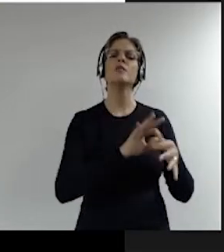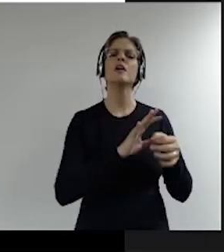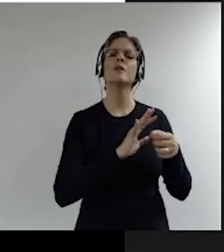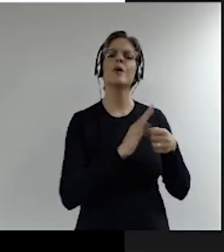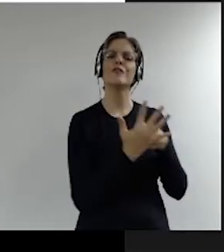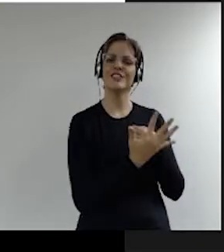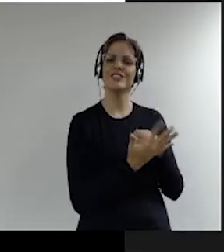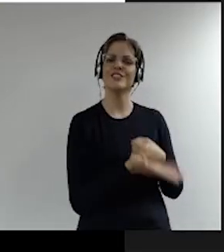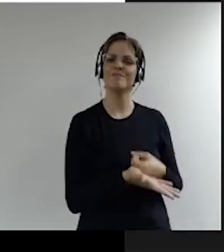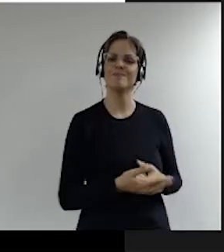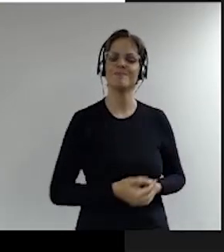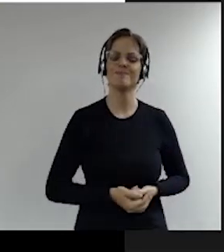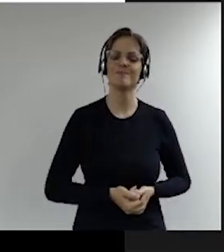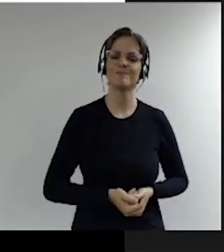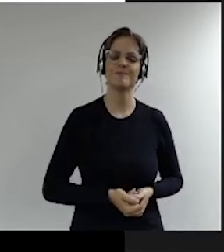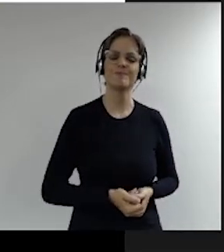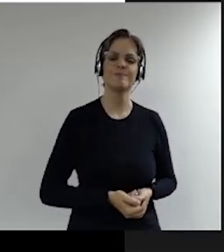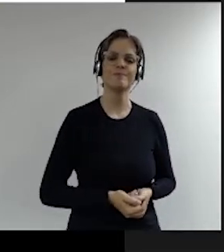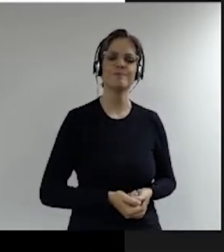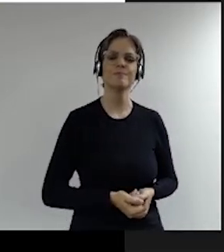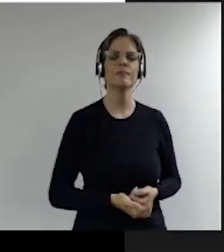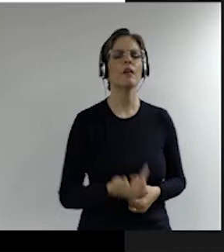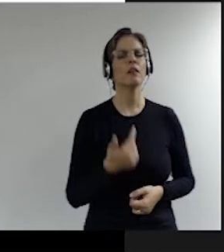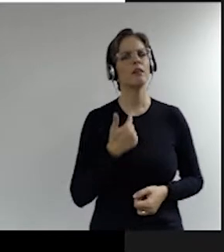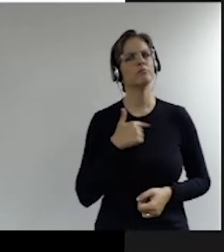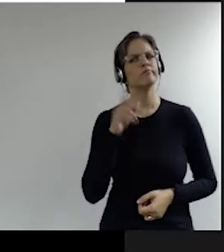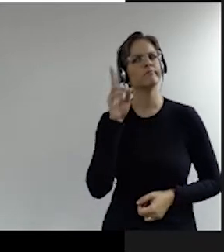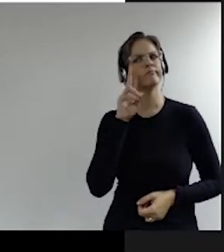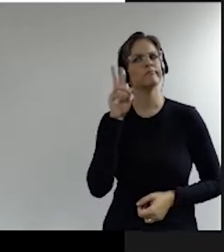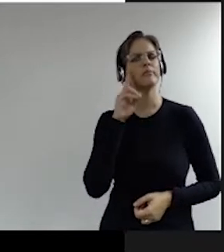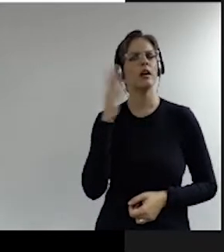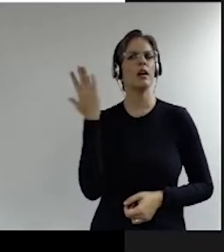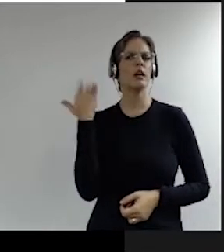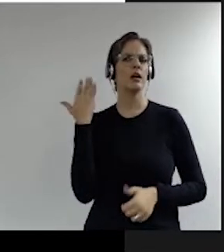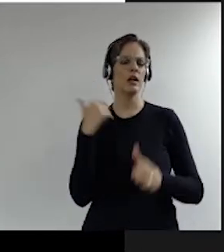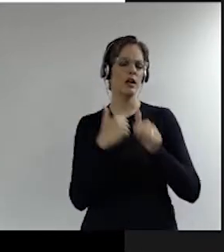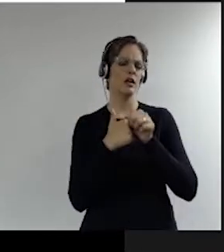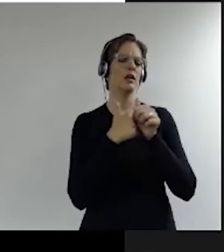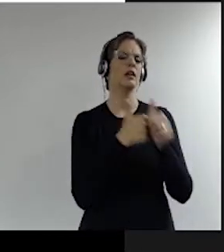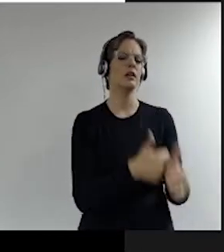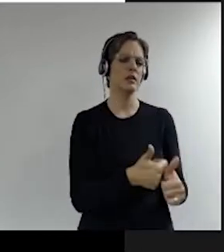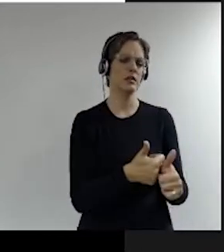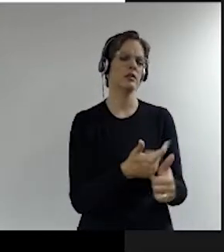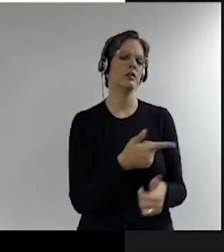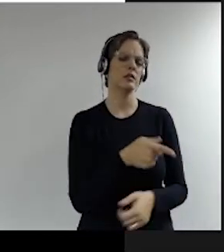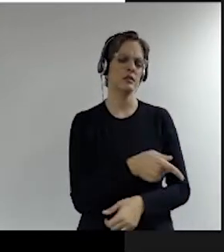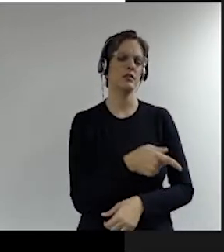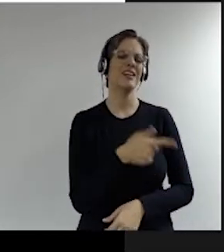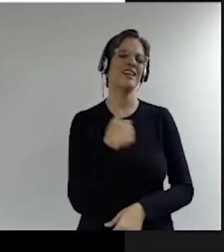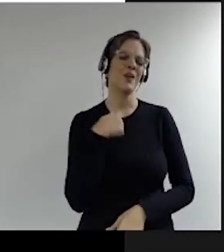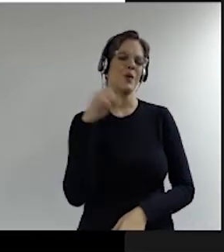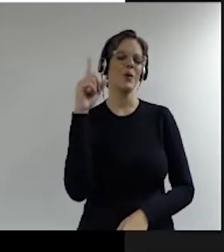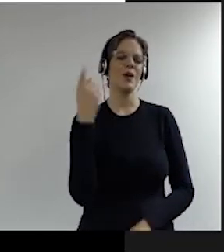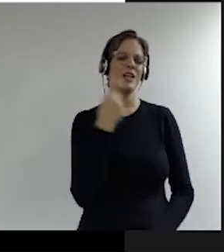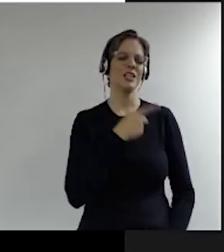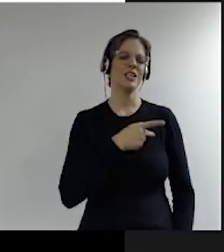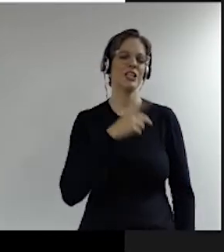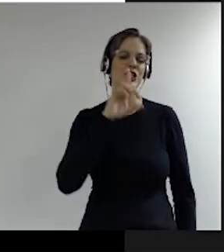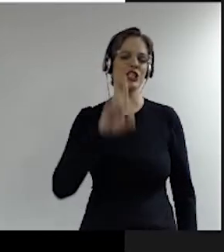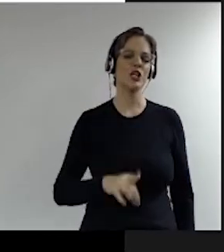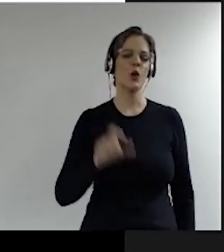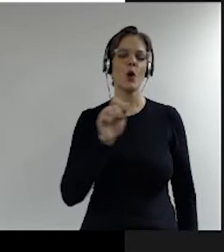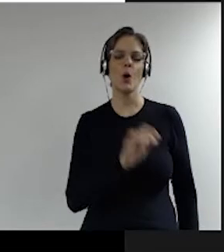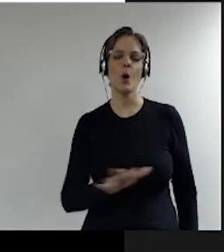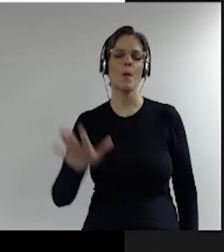Eu acompanhei desde o começo, como eu fui diretora global de educação do Banco Mundial,